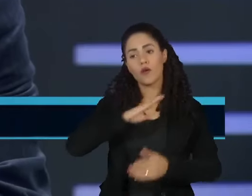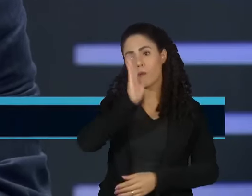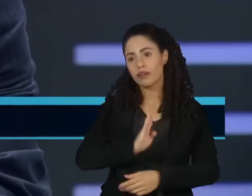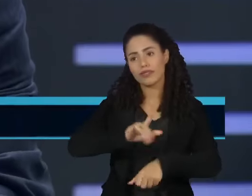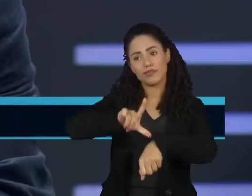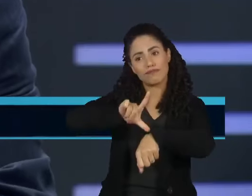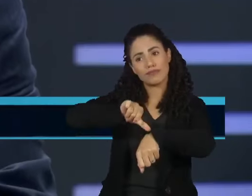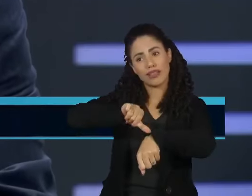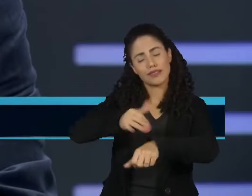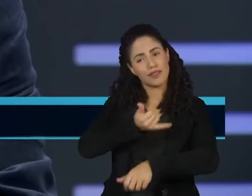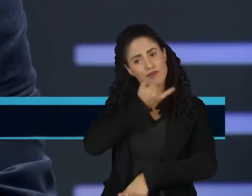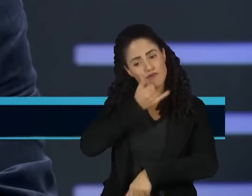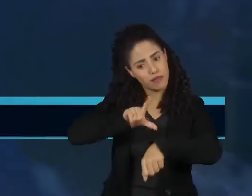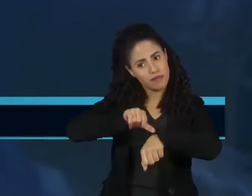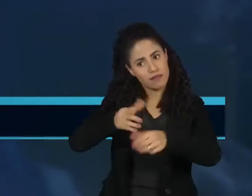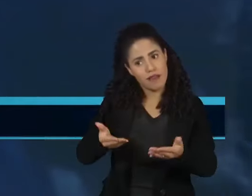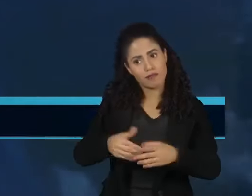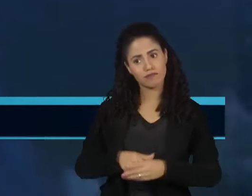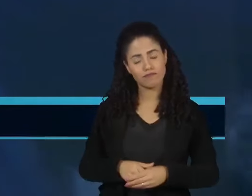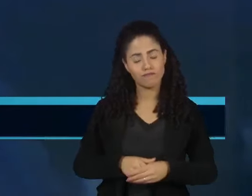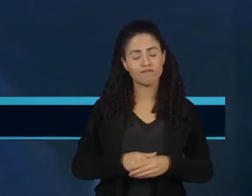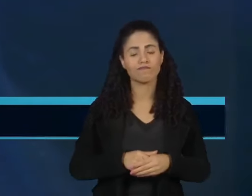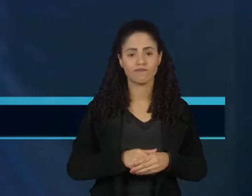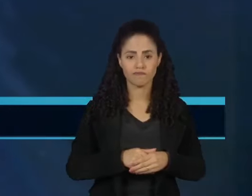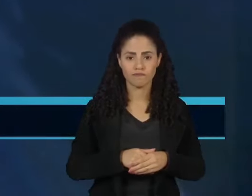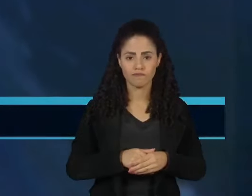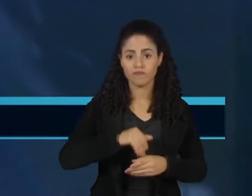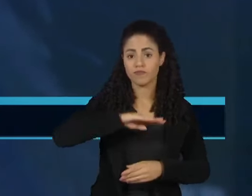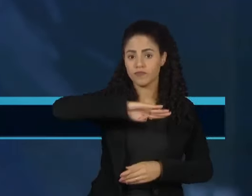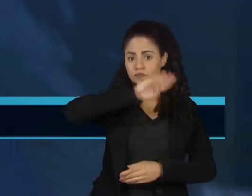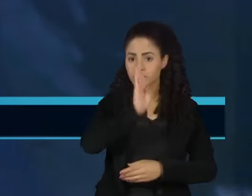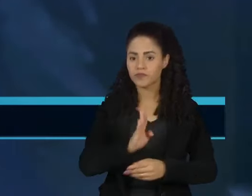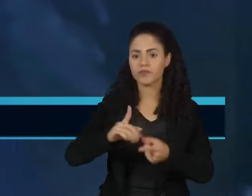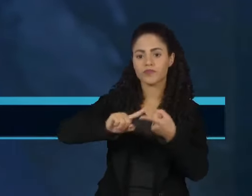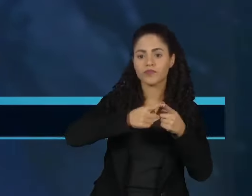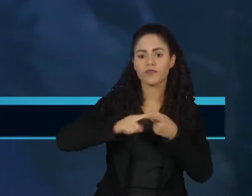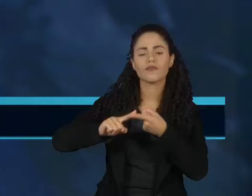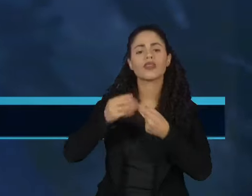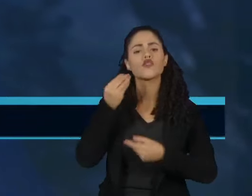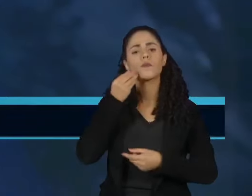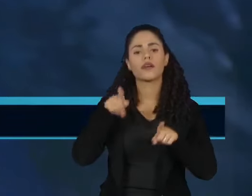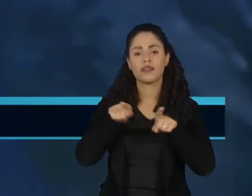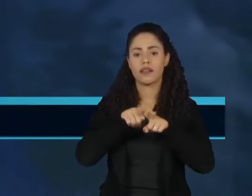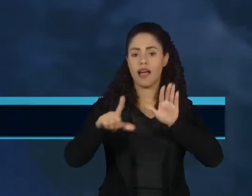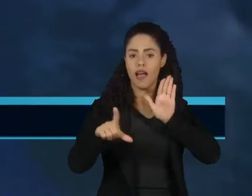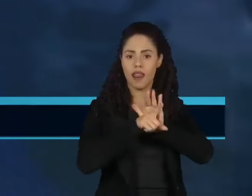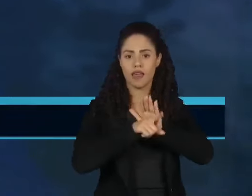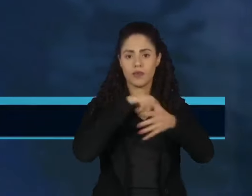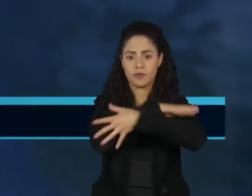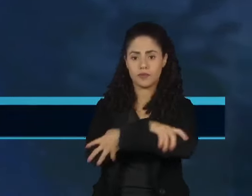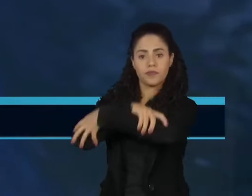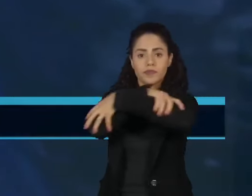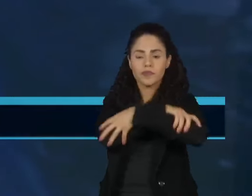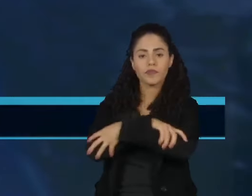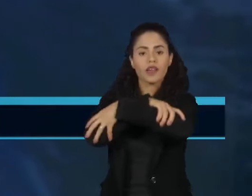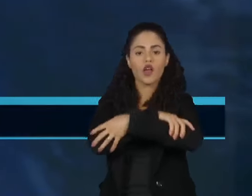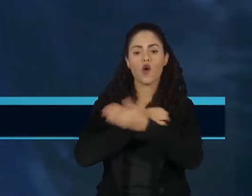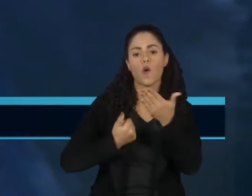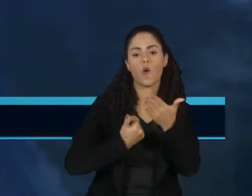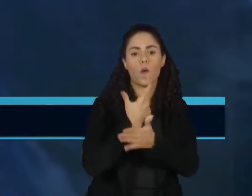atrasado, correndo atrás do prejuízo. E o Brasil articula adiar a aplicação da lei da União Europeia que proíbe a compra